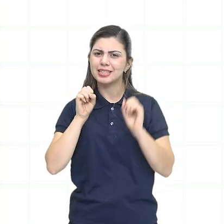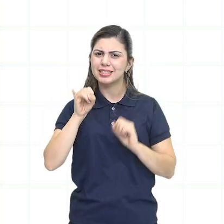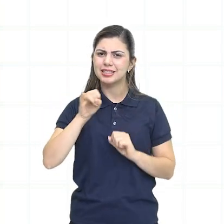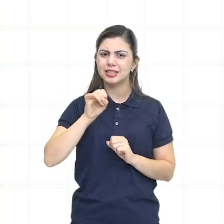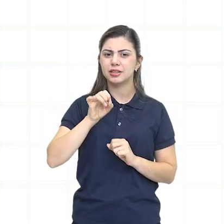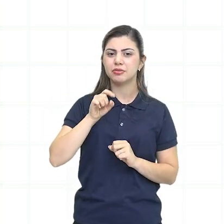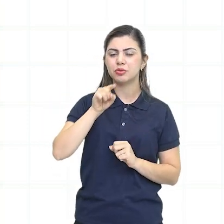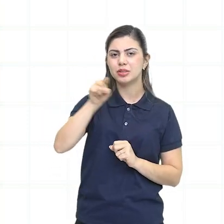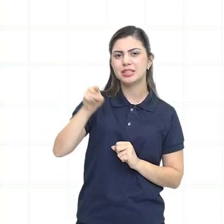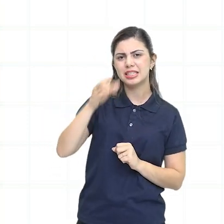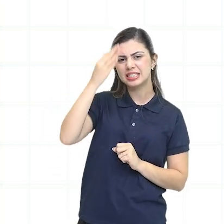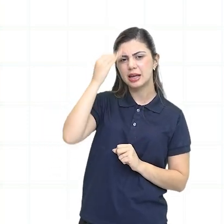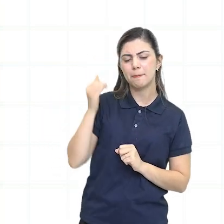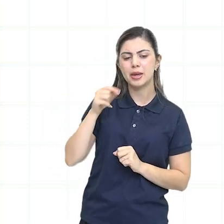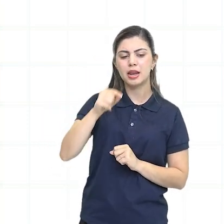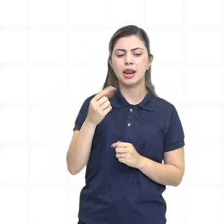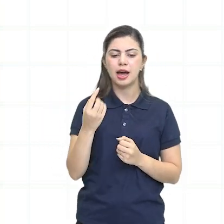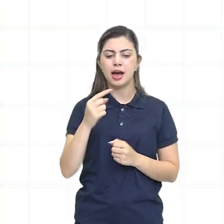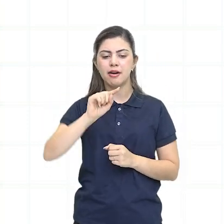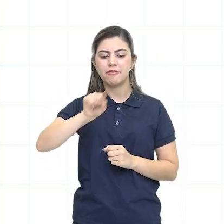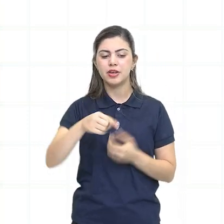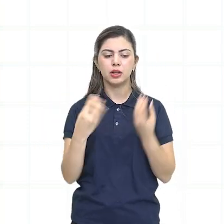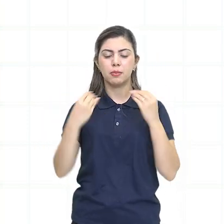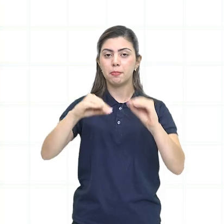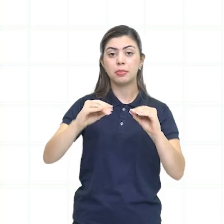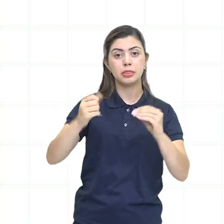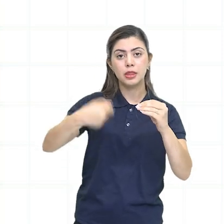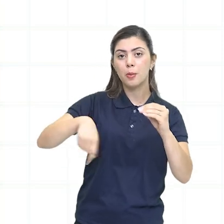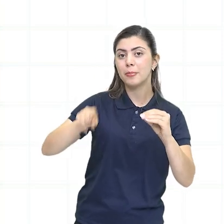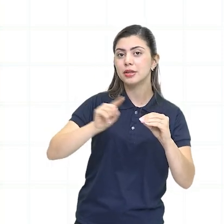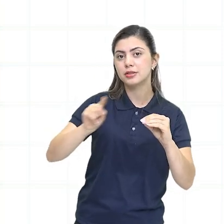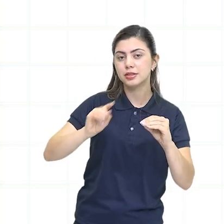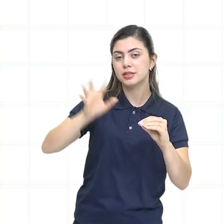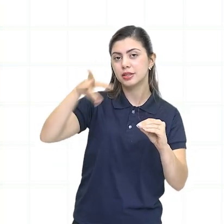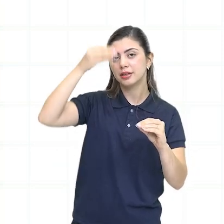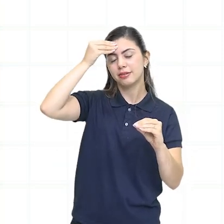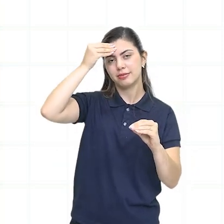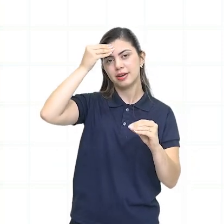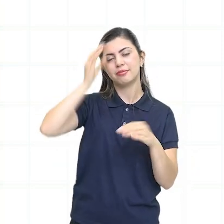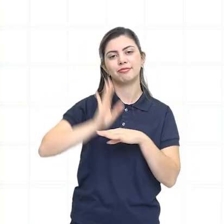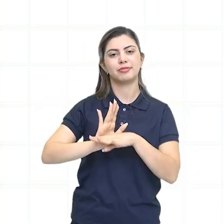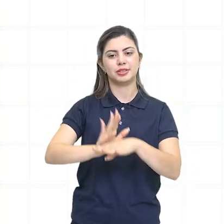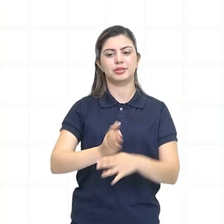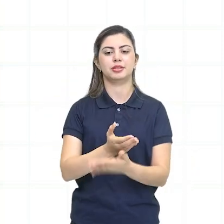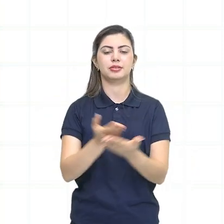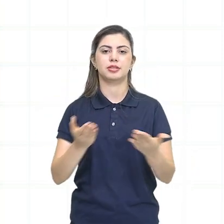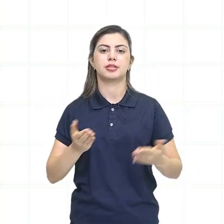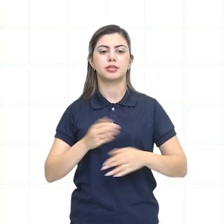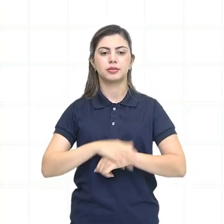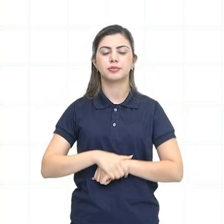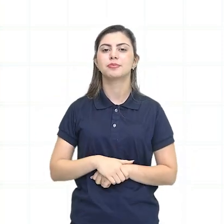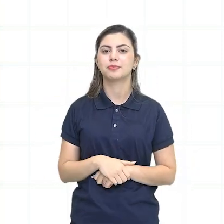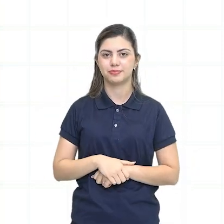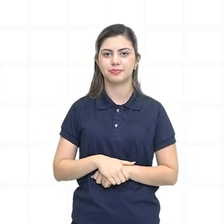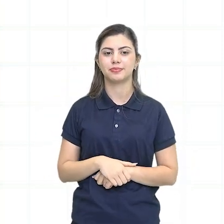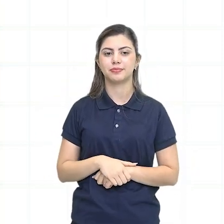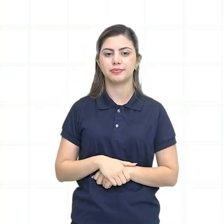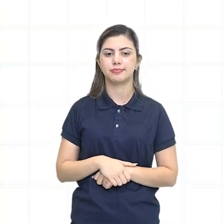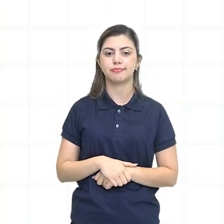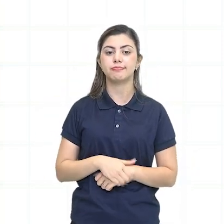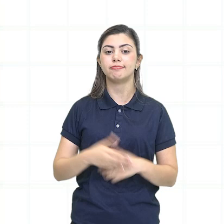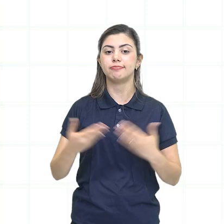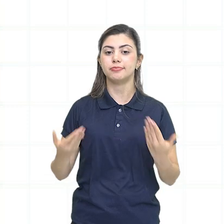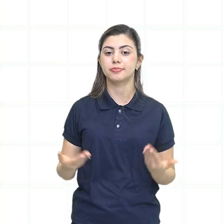souber quando não usar, também vai ajudar bastante. Então, vamos lá.